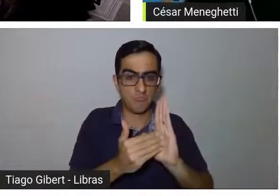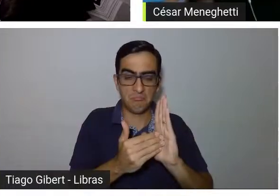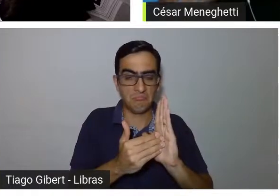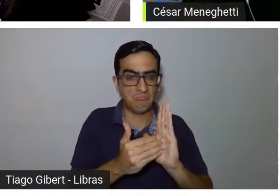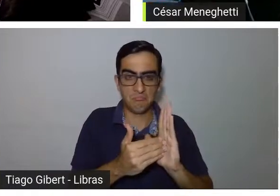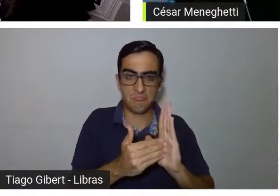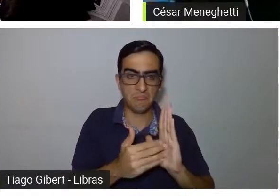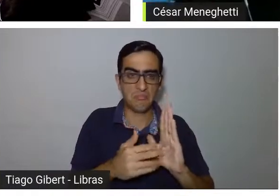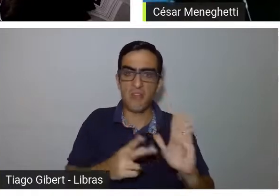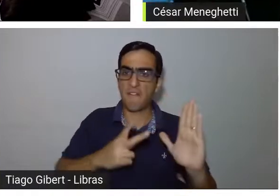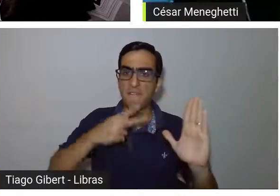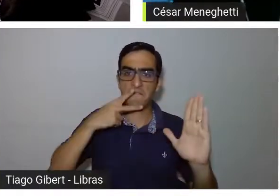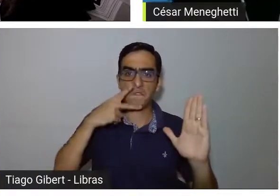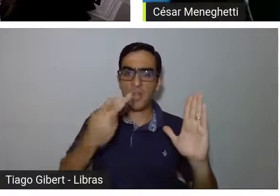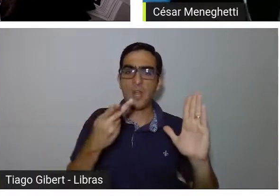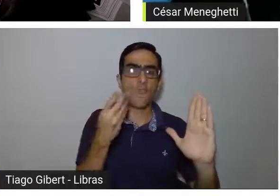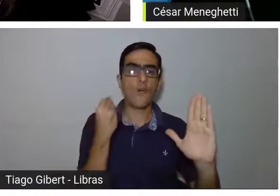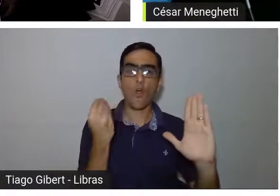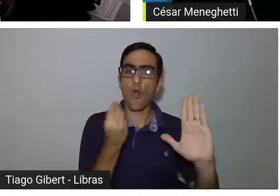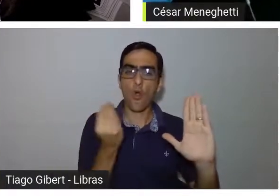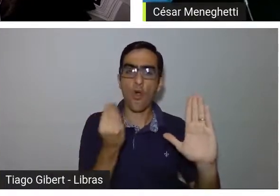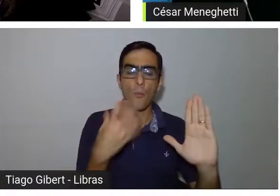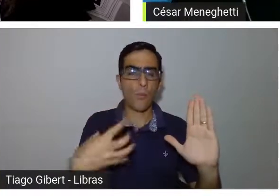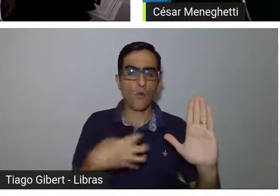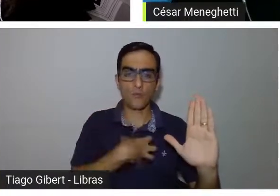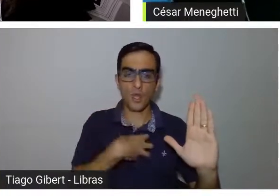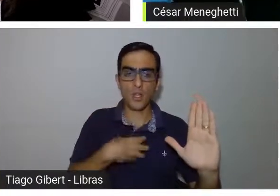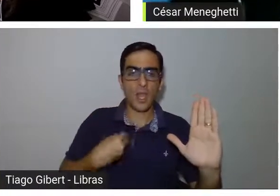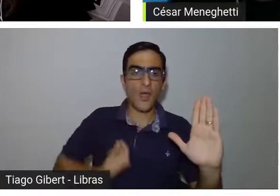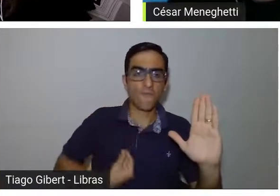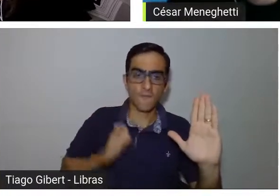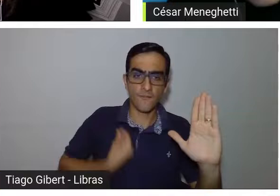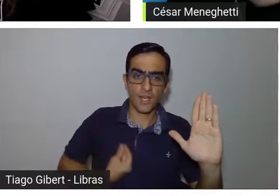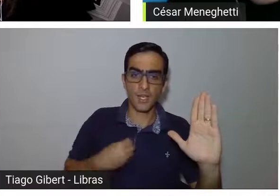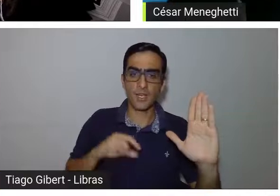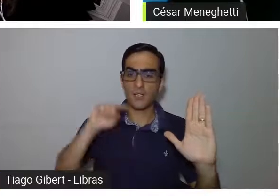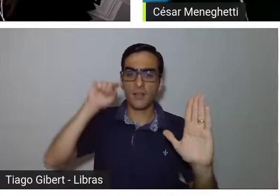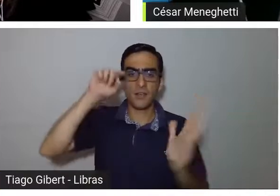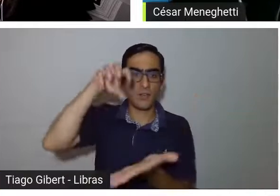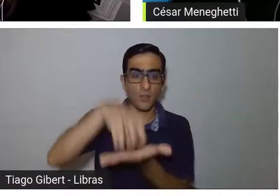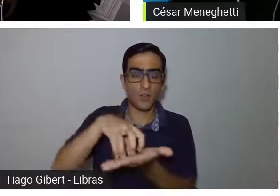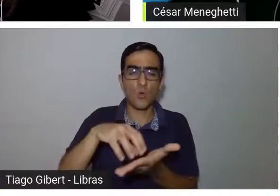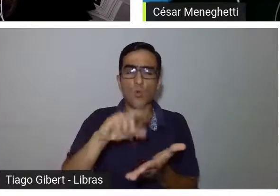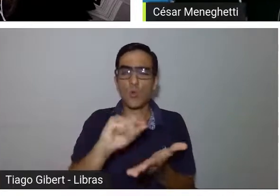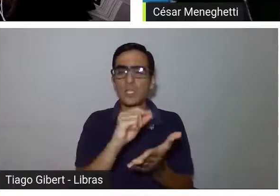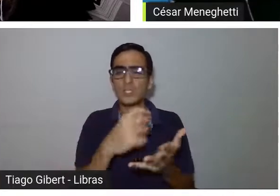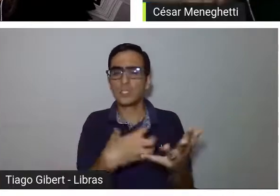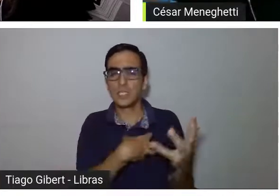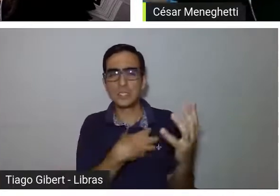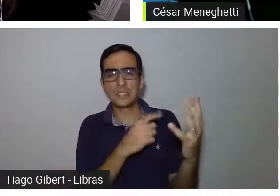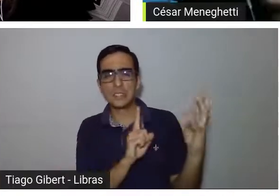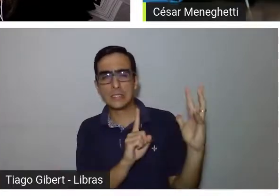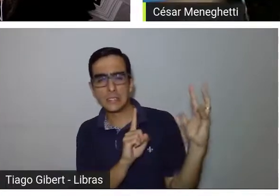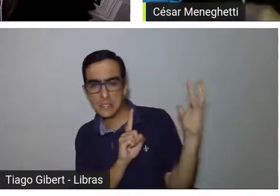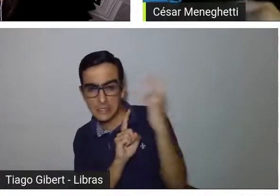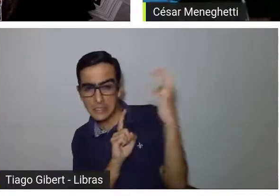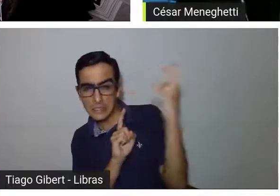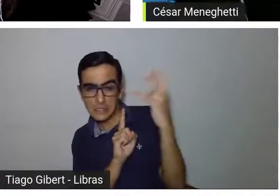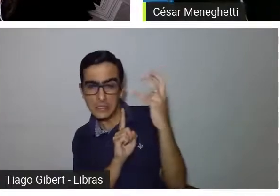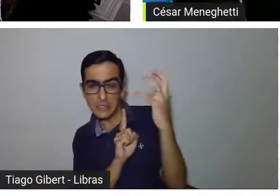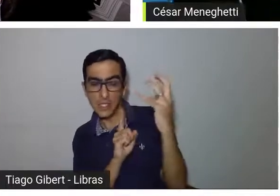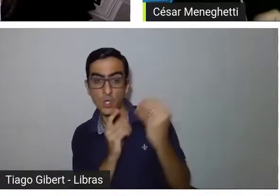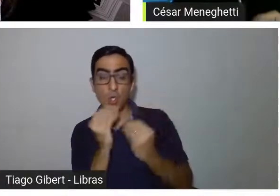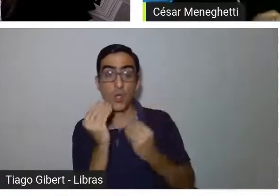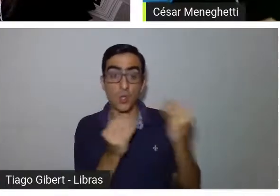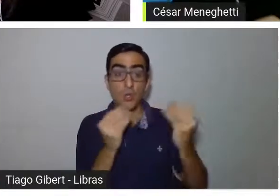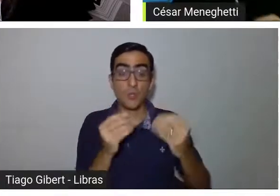realmente falavam como era a situação ali e a opressão que elas sentiam. Entendeu? Então, essa coisa do tempo também que